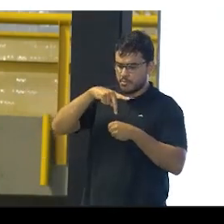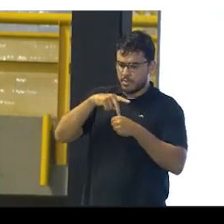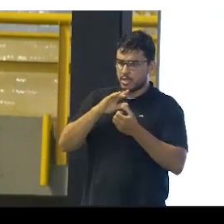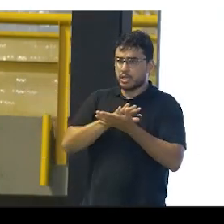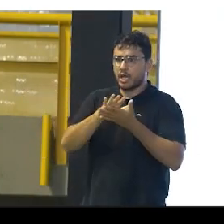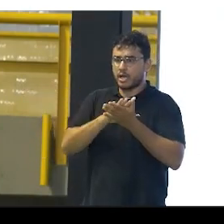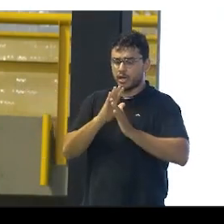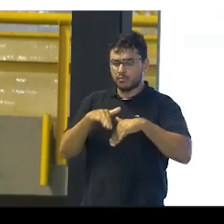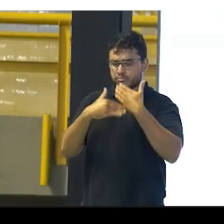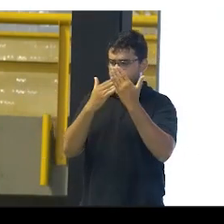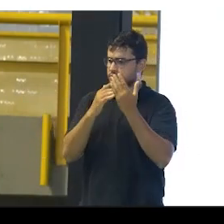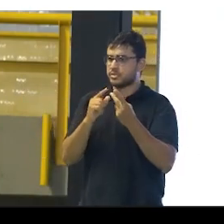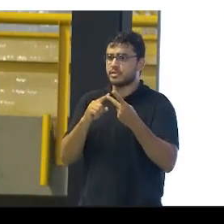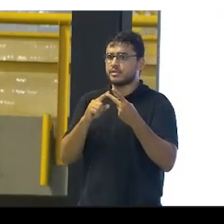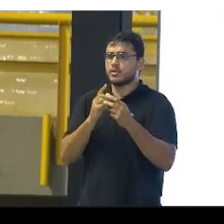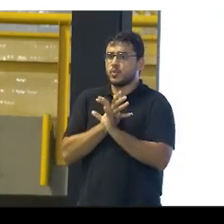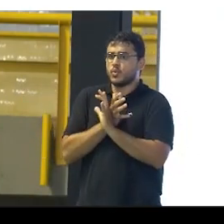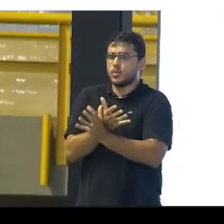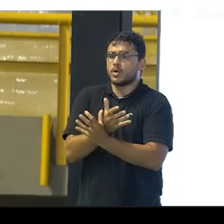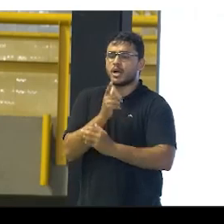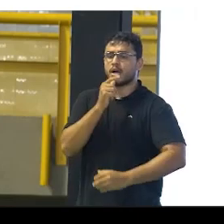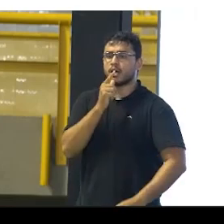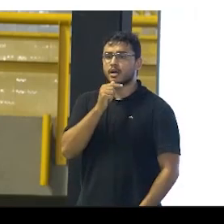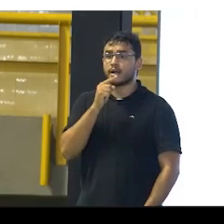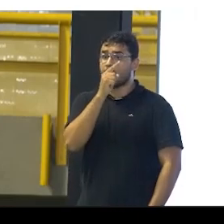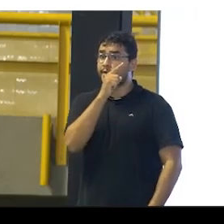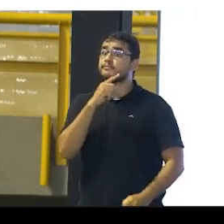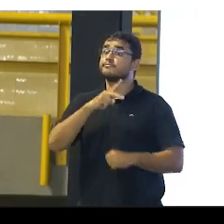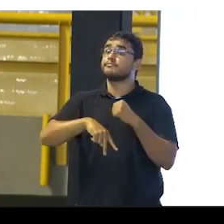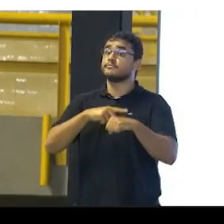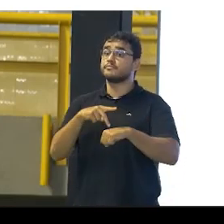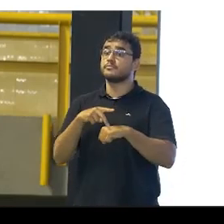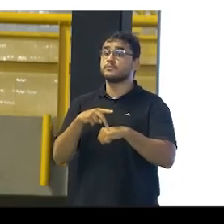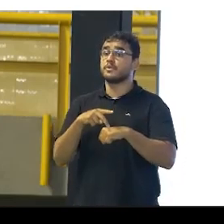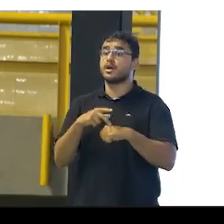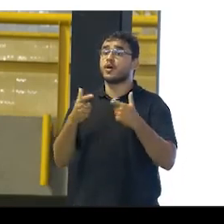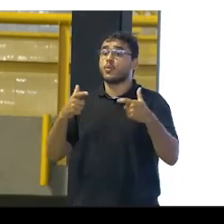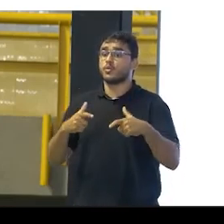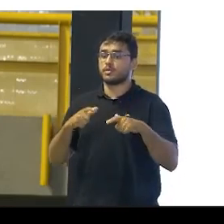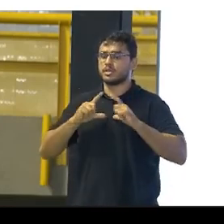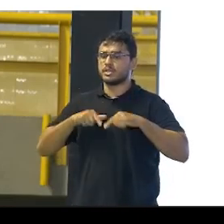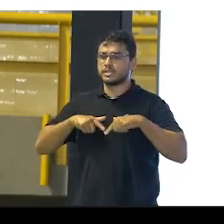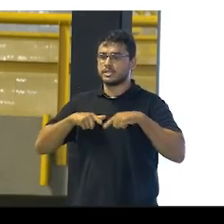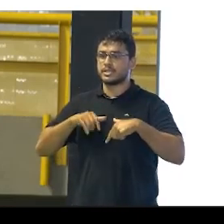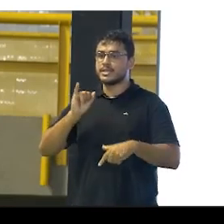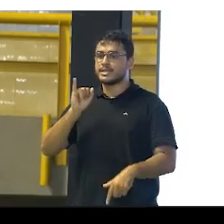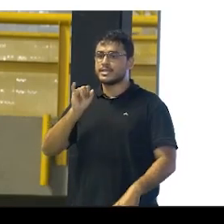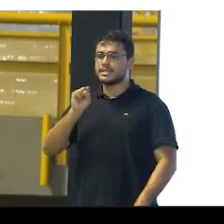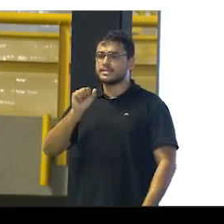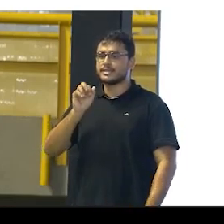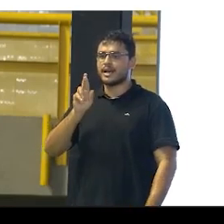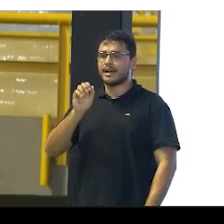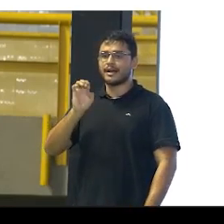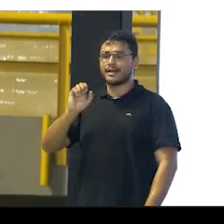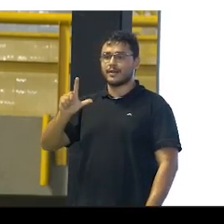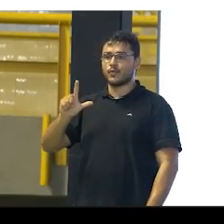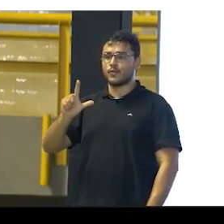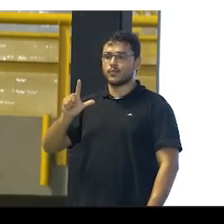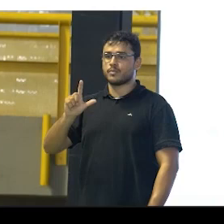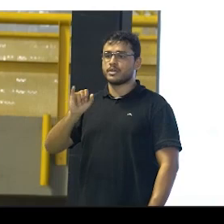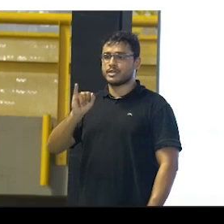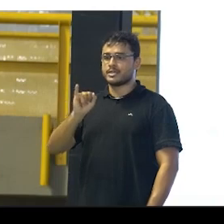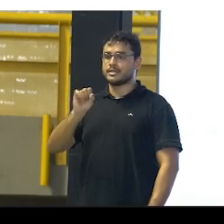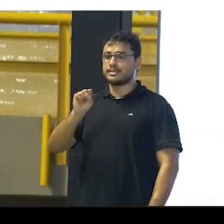mal tem água, e é uma potência de primeiro mundo, que é Israel. Lembra sempre disso,